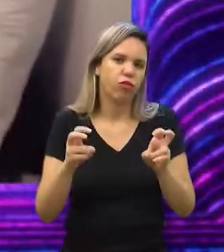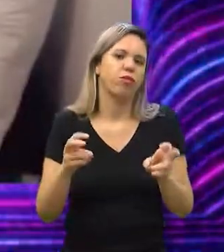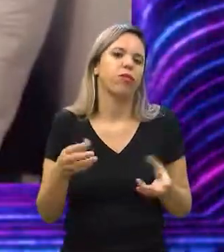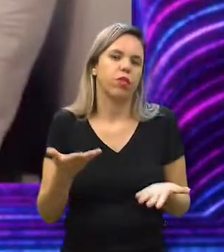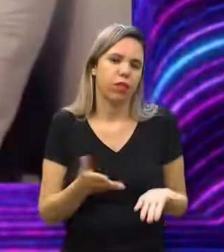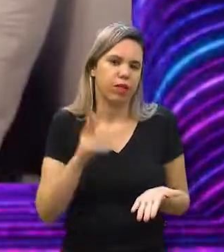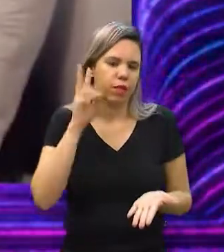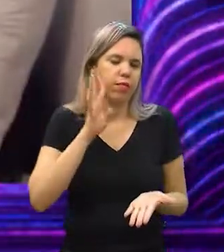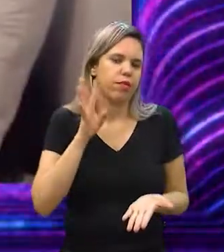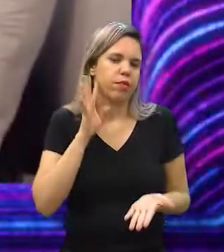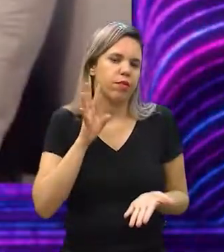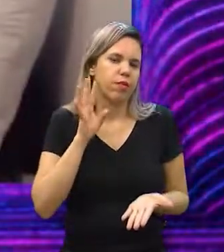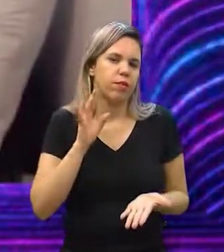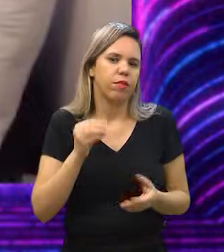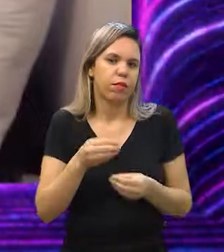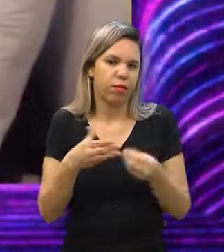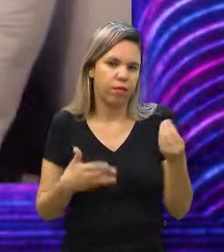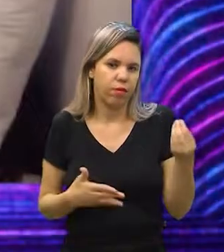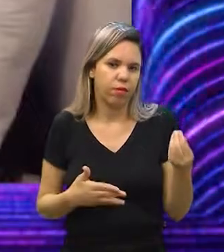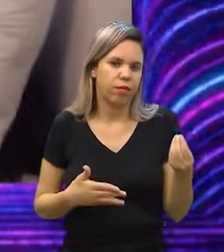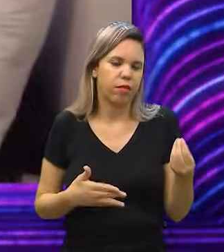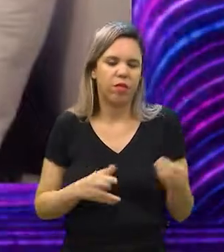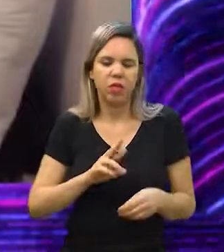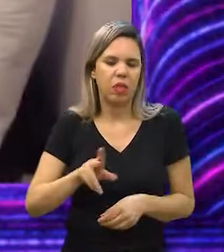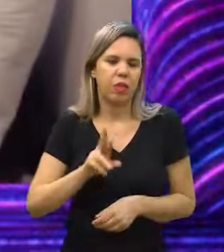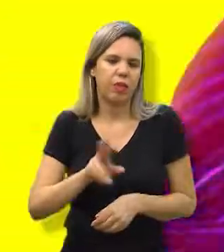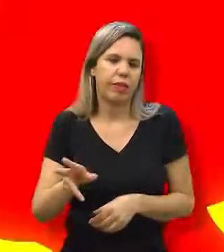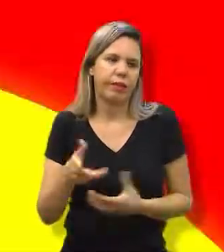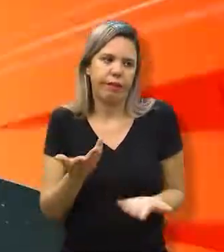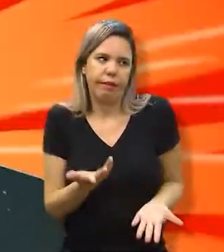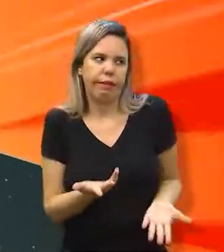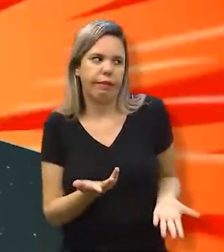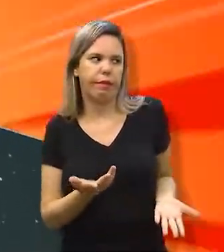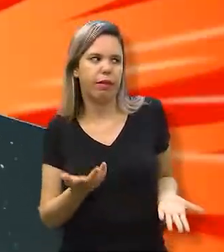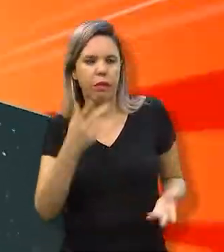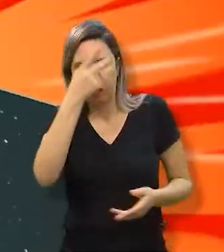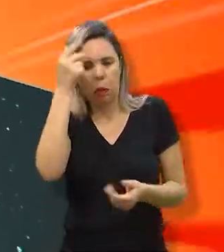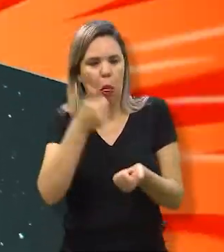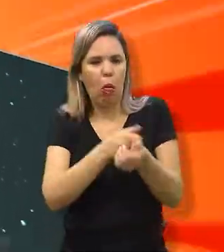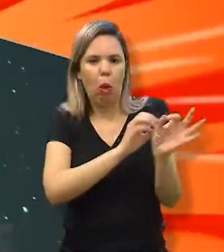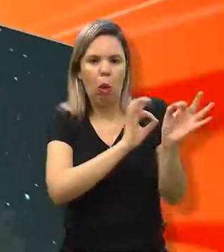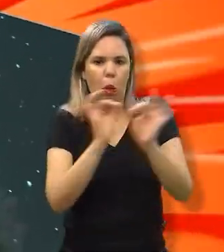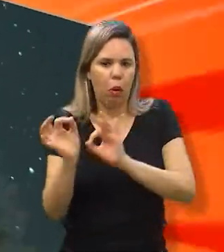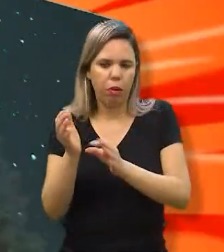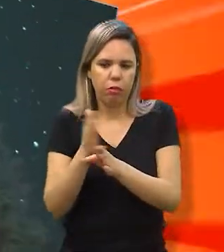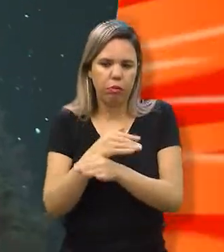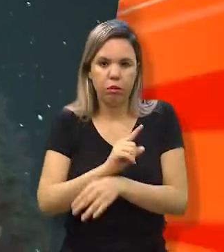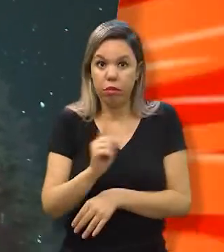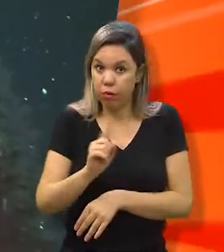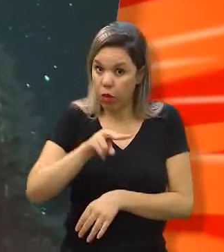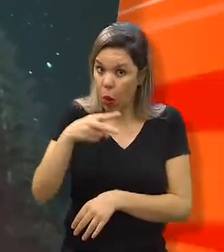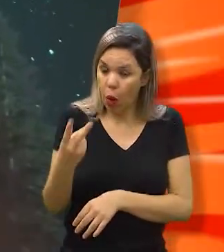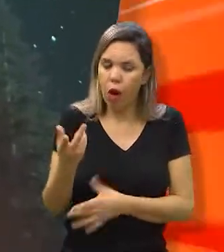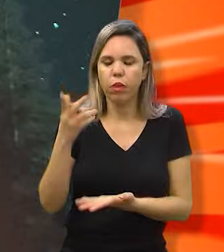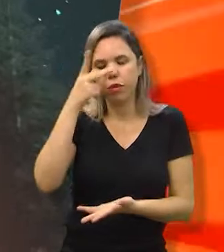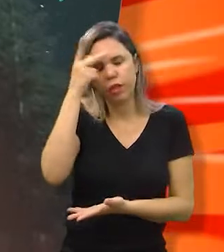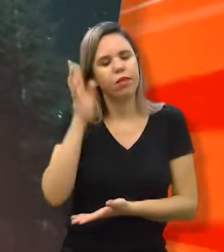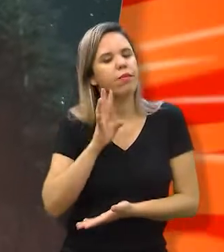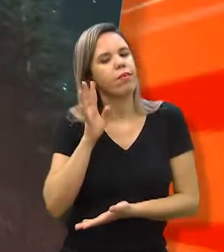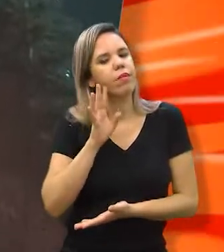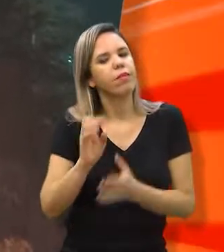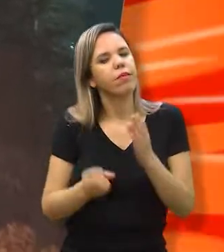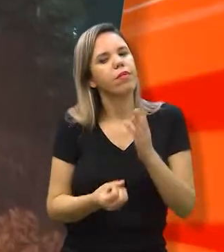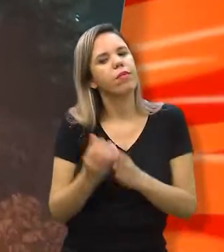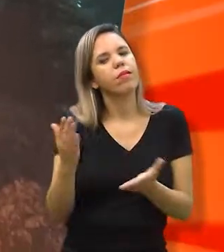no Virkadás. Ele é bem legal, vocês vão curtir. Não é essa questão de, o público não vai acompanhar, vai se perder. Pelo contrário. E tem uma